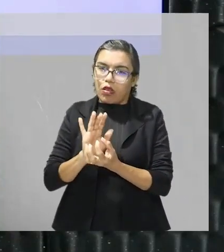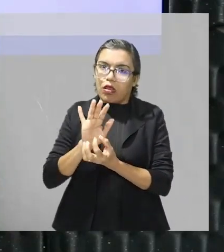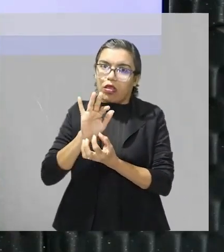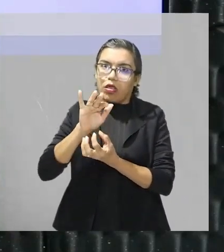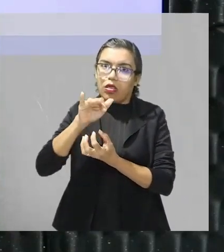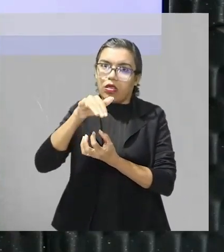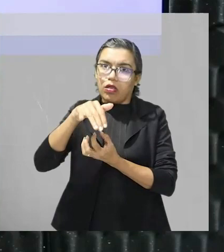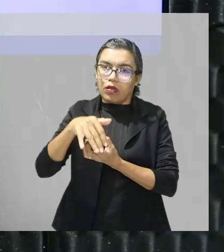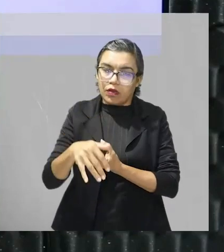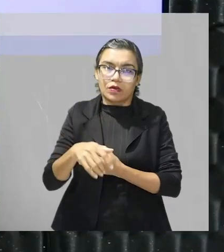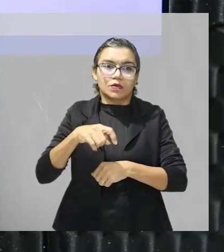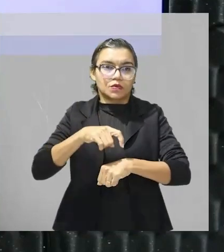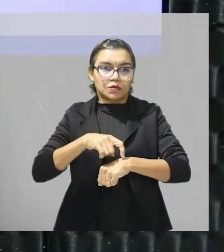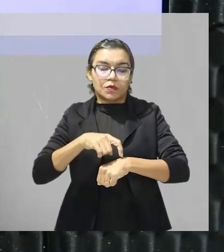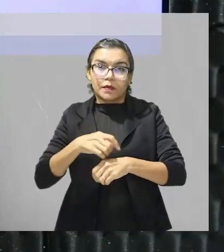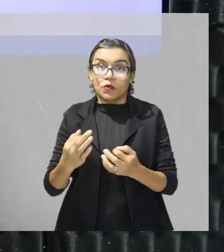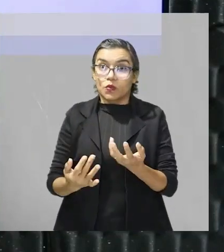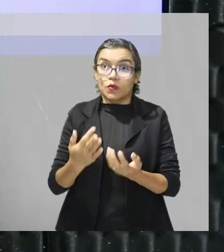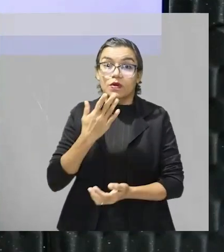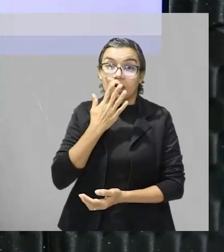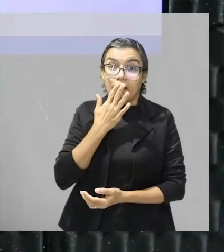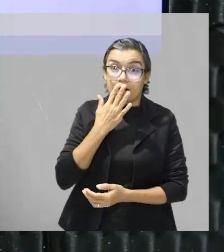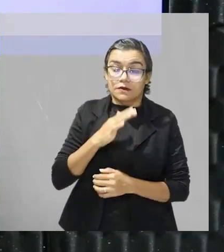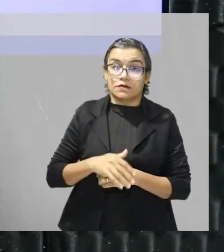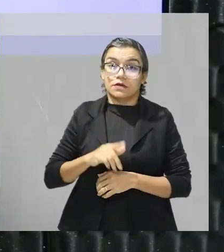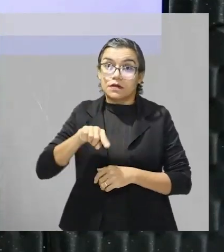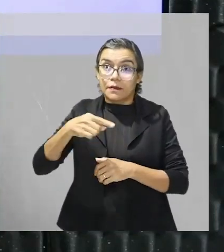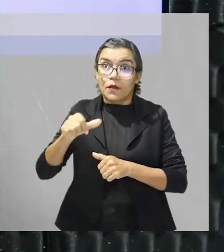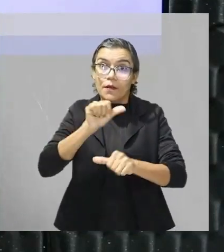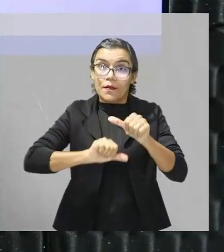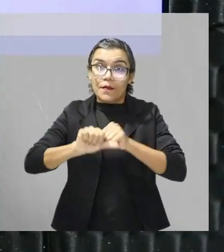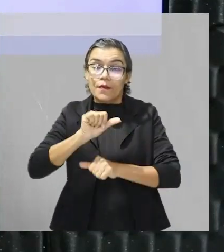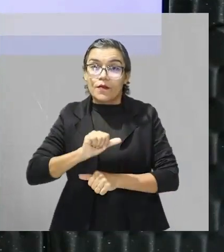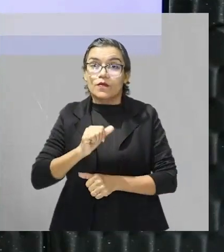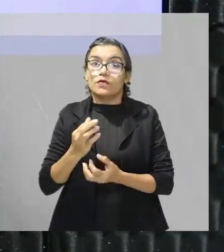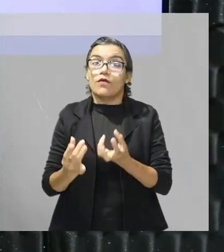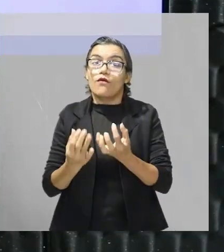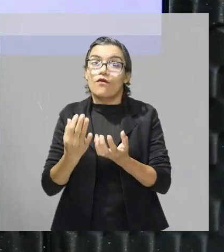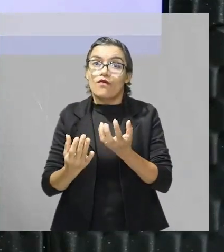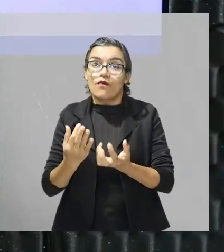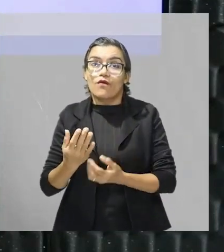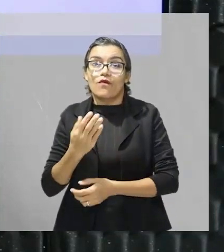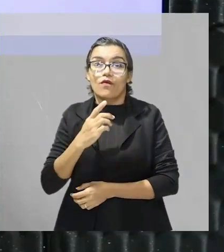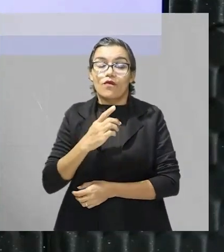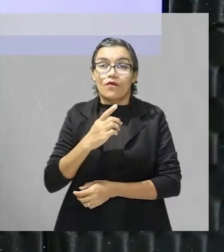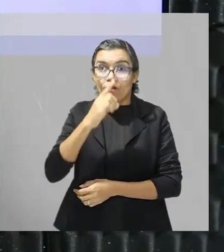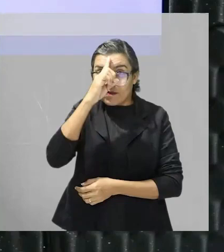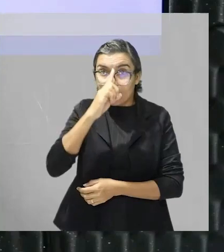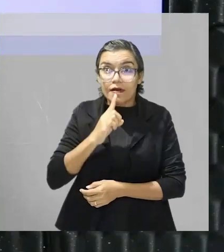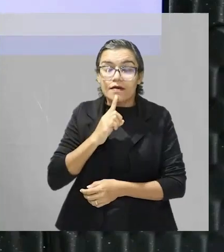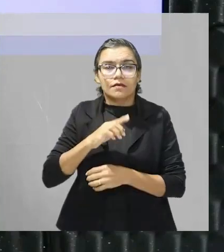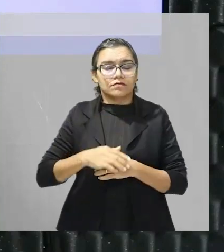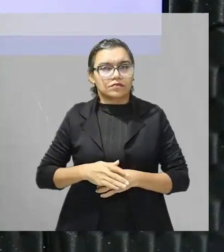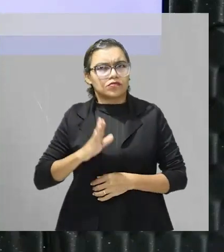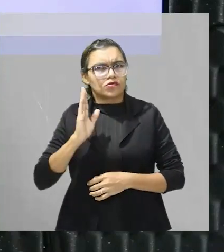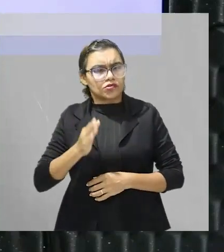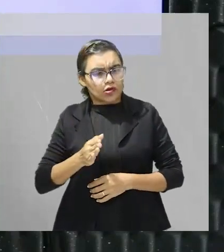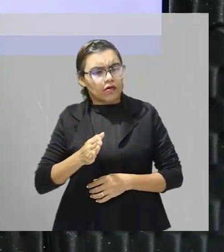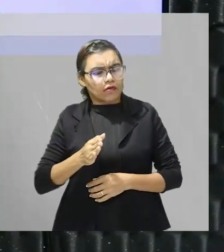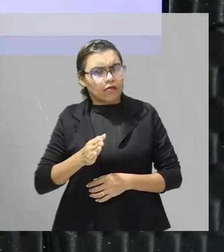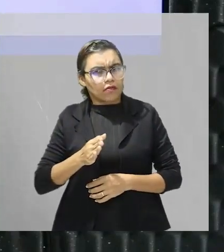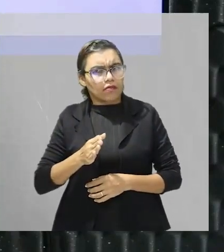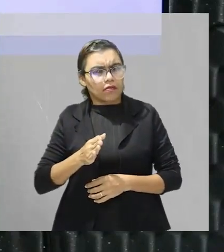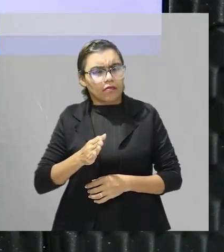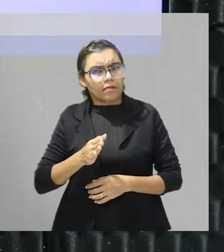fogo mudando-a para uma chama amarela Ok professor Então já vimos uma questão